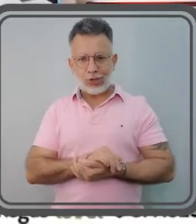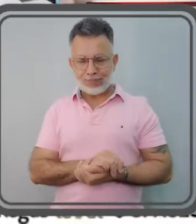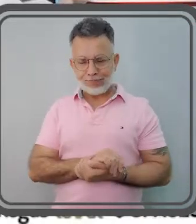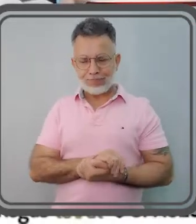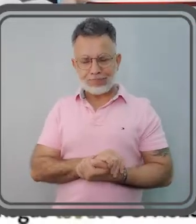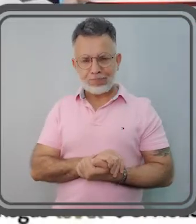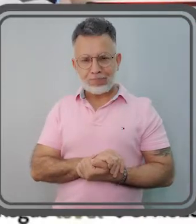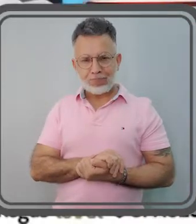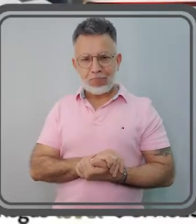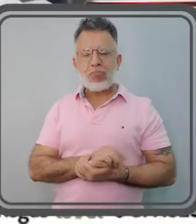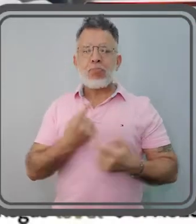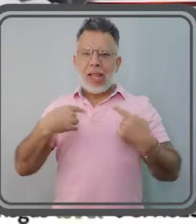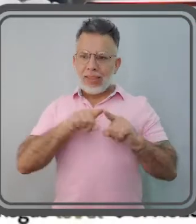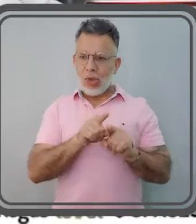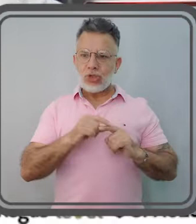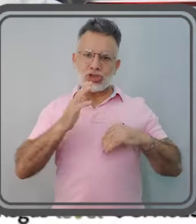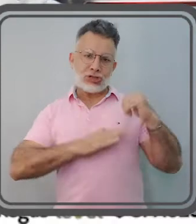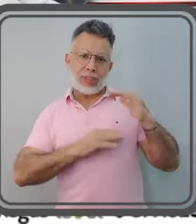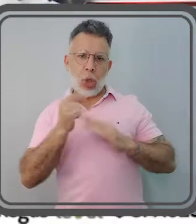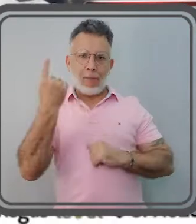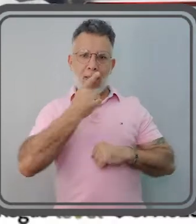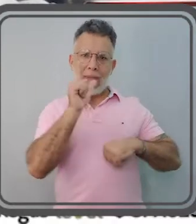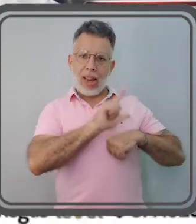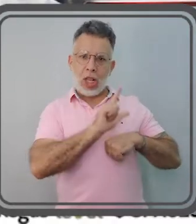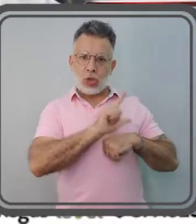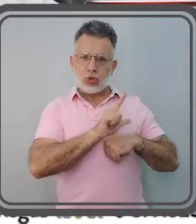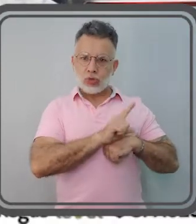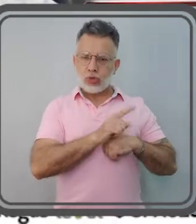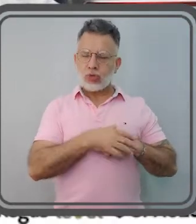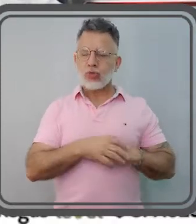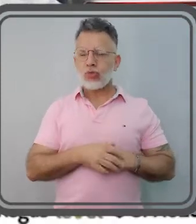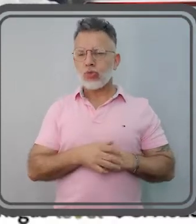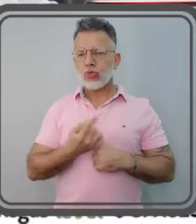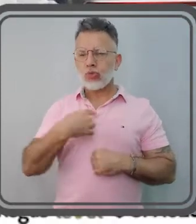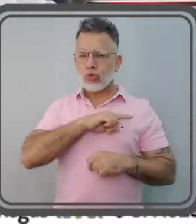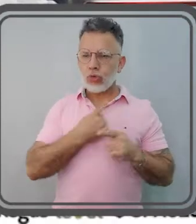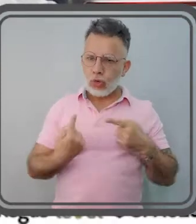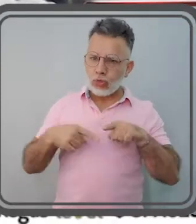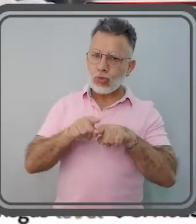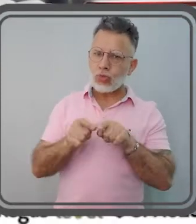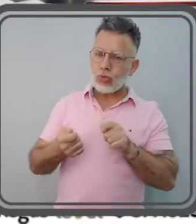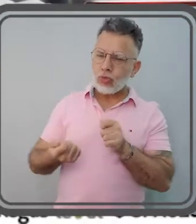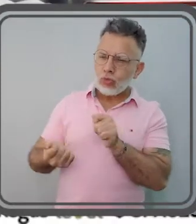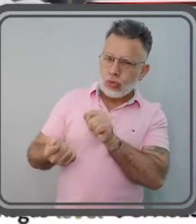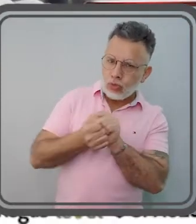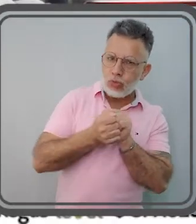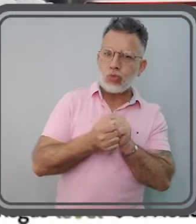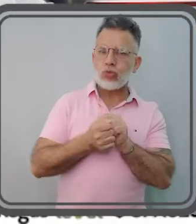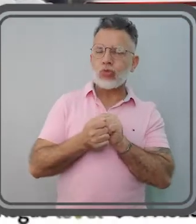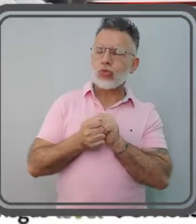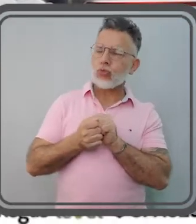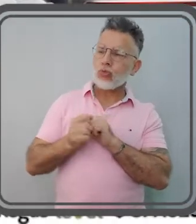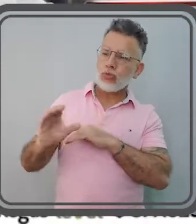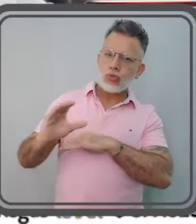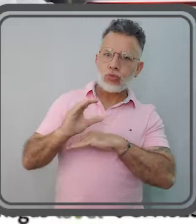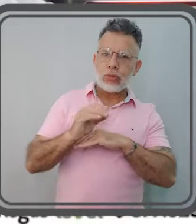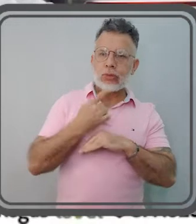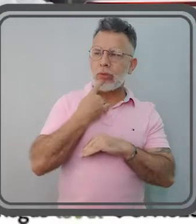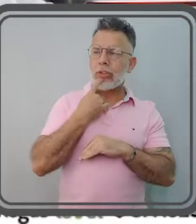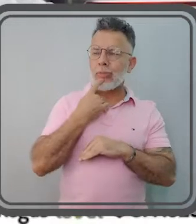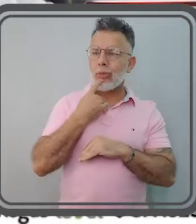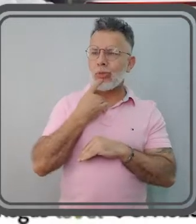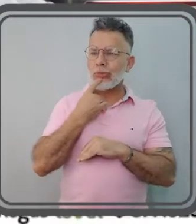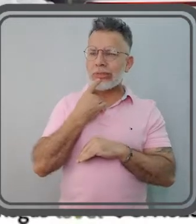nossos fornecedores já desde o início, né? E aí eu repito, como eu vim do mercado de franquias, tive contato com bastante